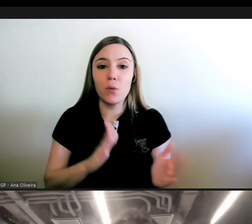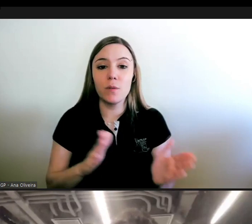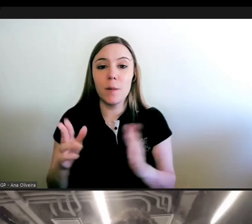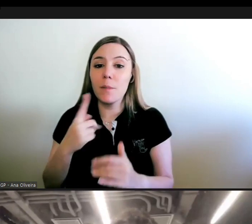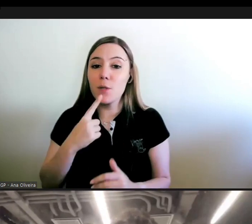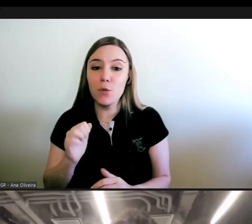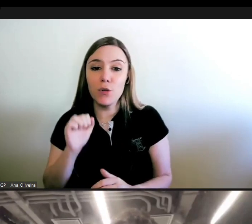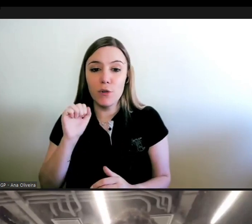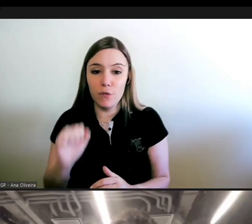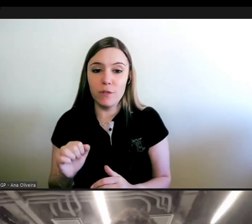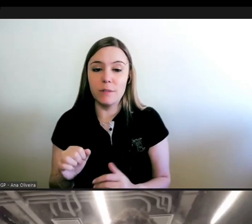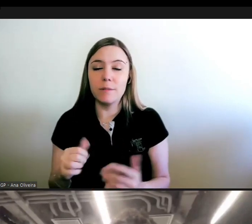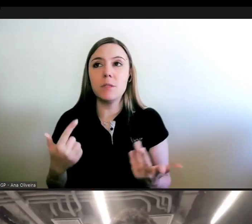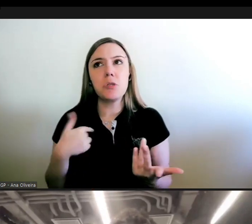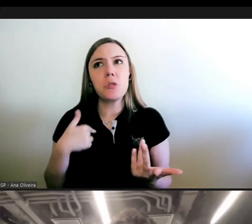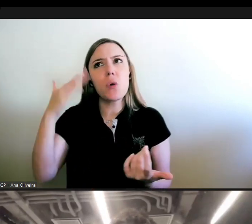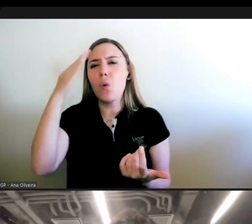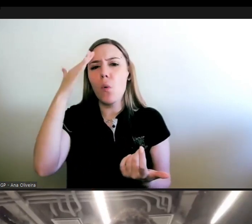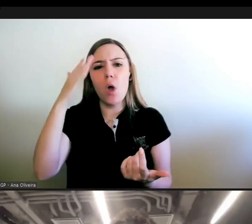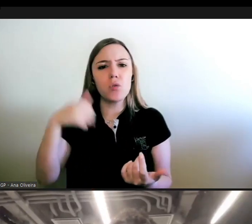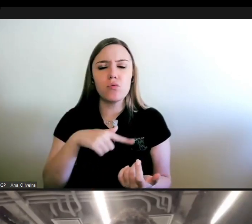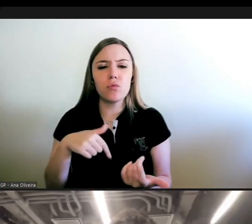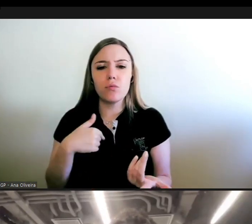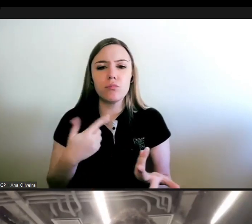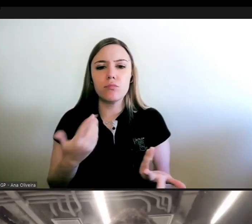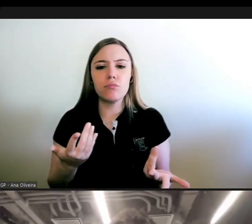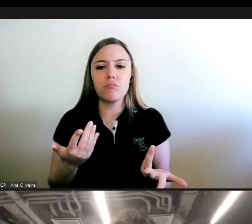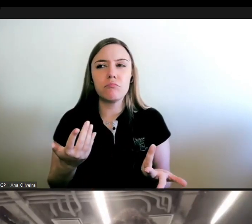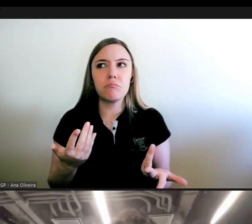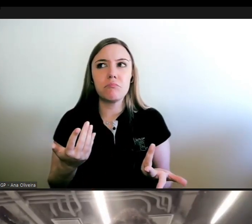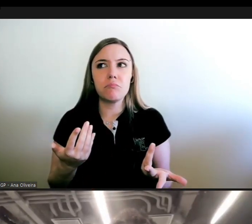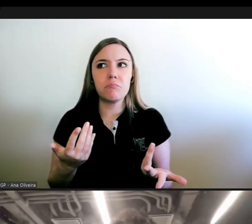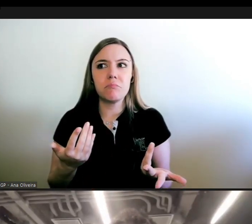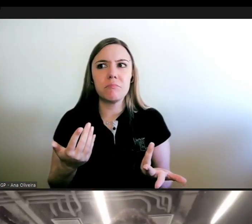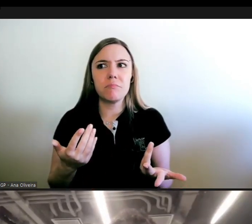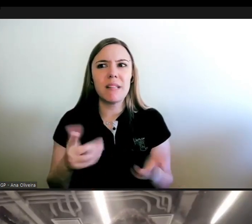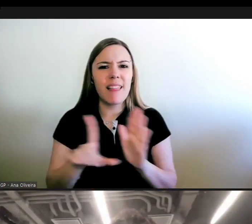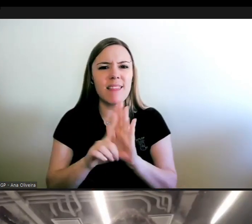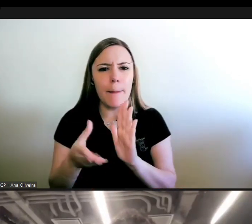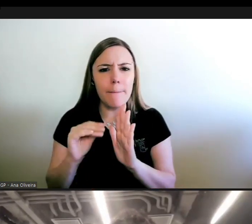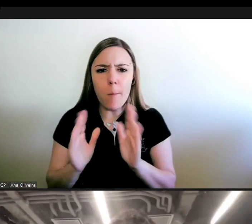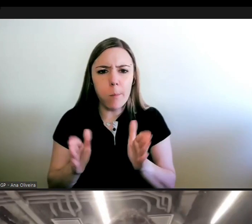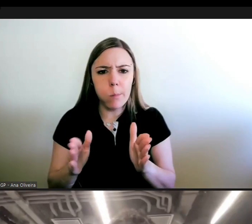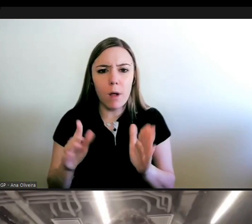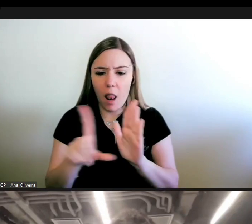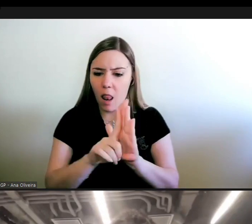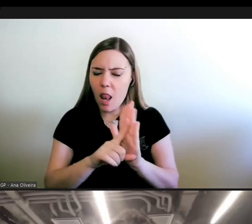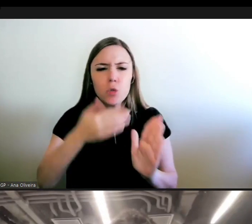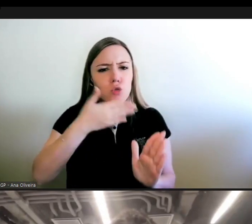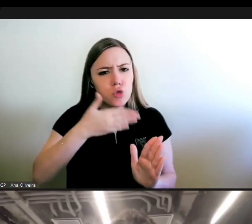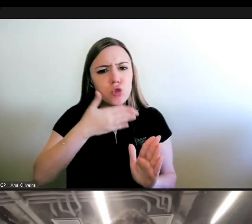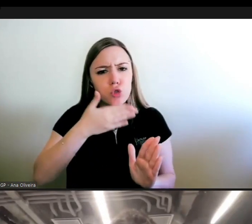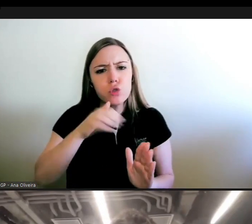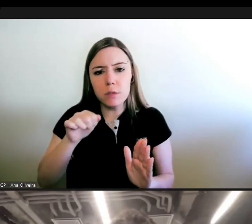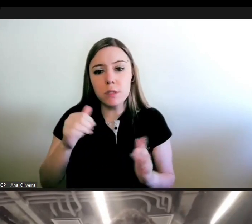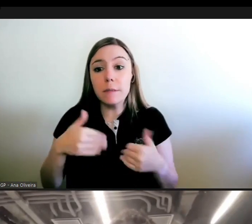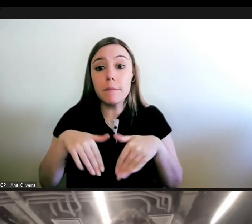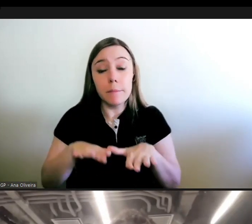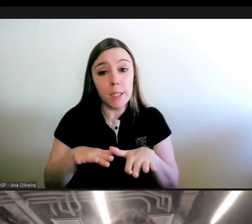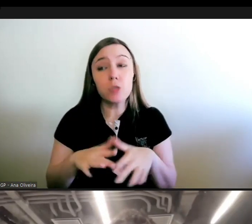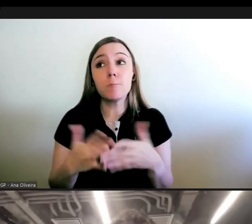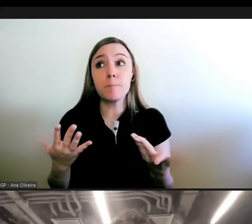pergunta, ou seja, eu creio que nós não precisamos de mais quadros, nós temos o quadro legal suficiente. O que nós não